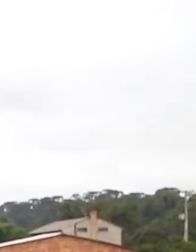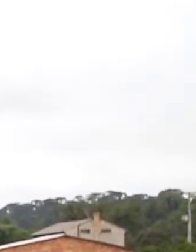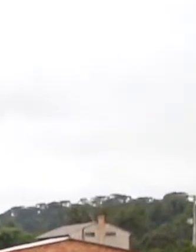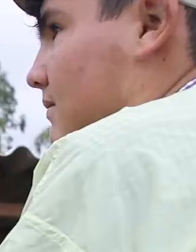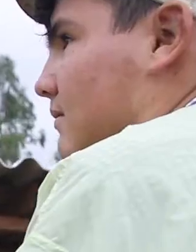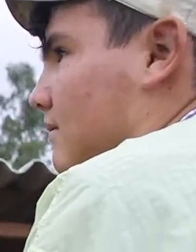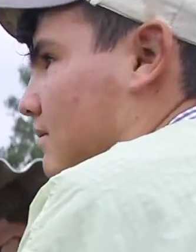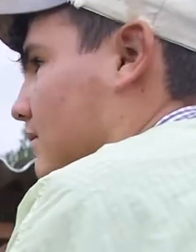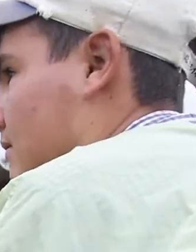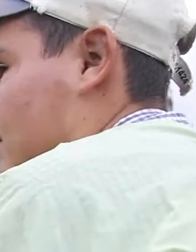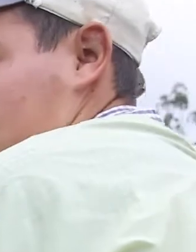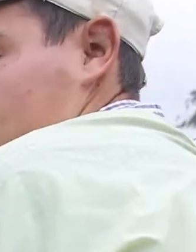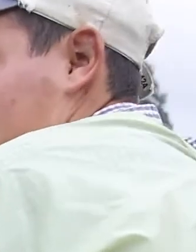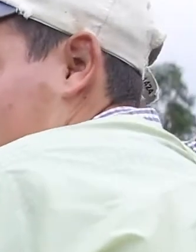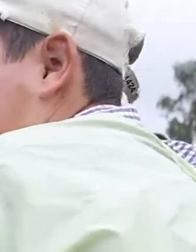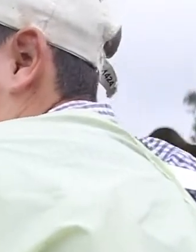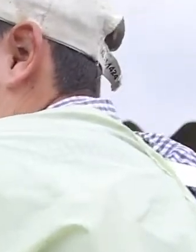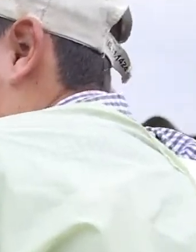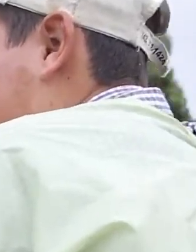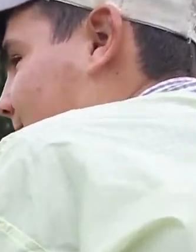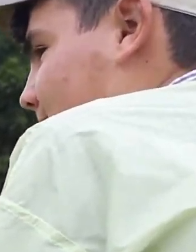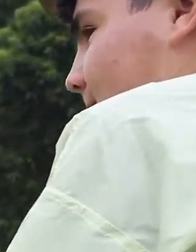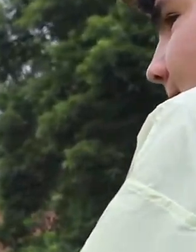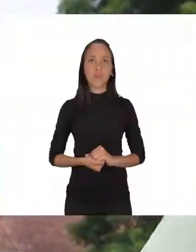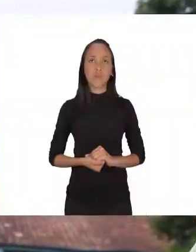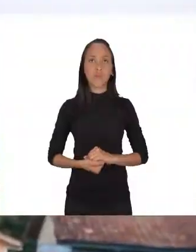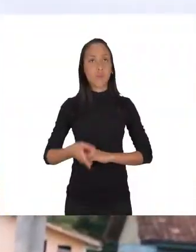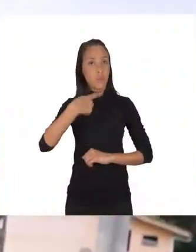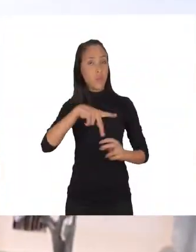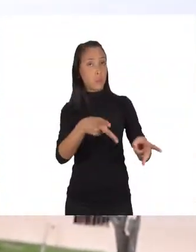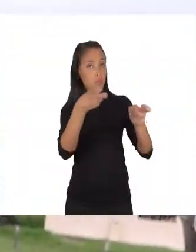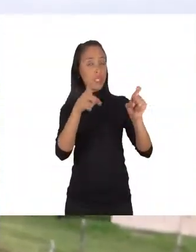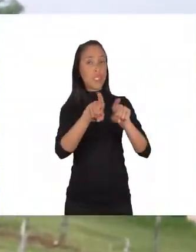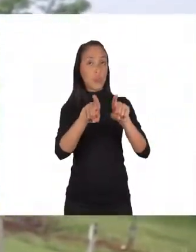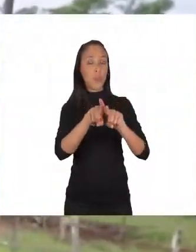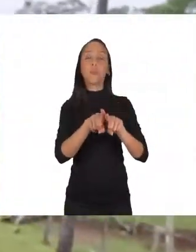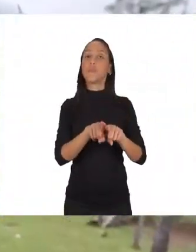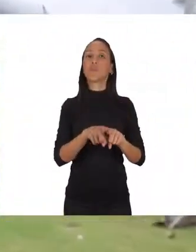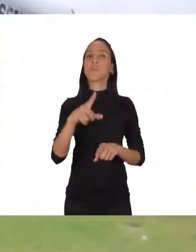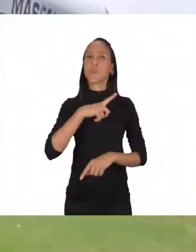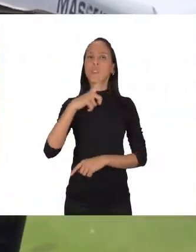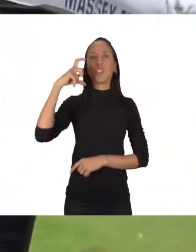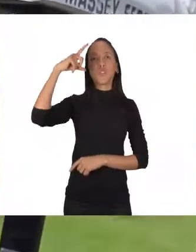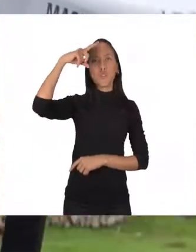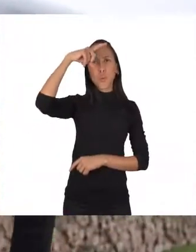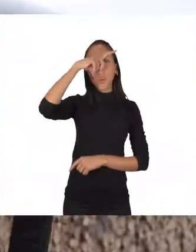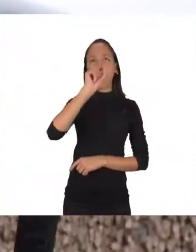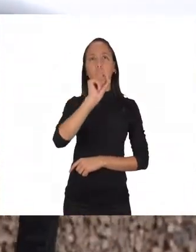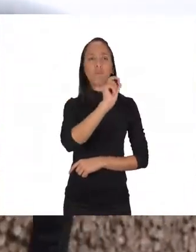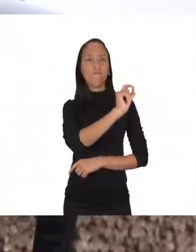Percebemos também a grande dificuldade de boa parcela